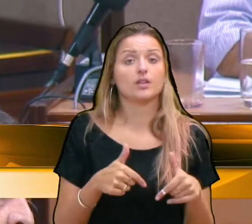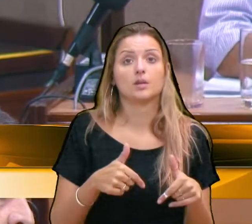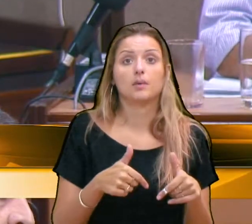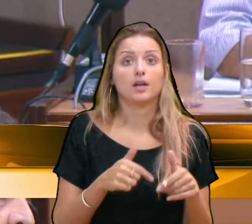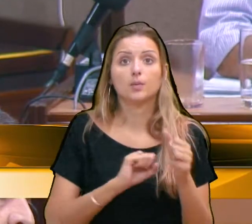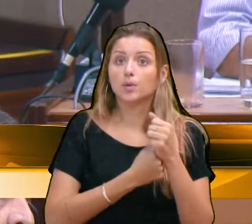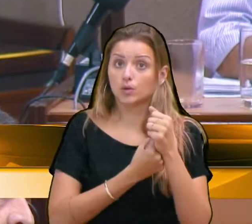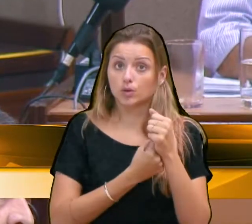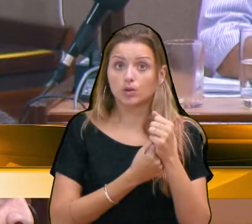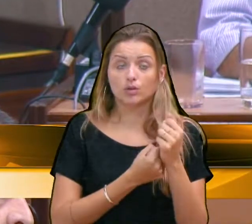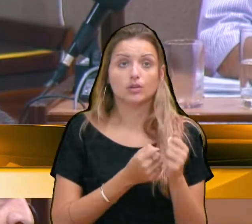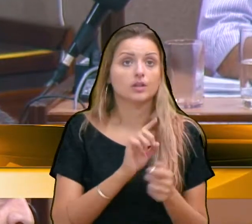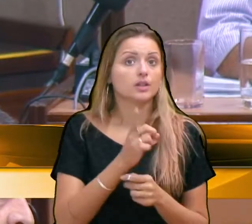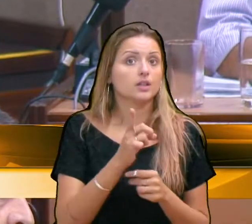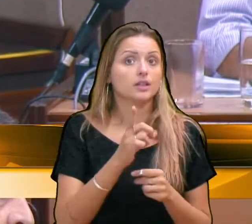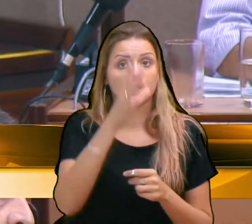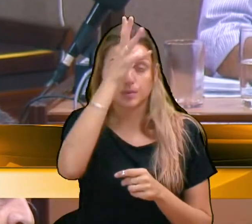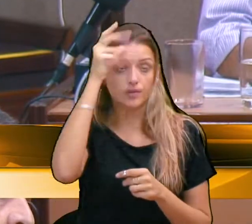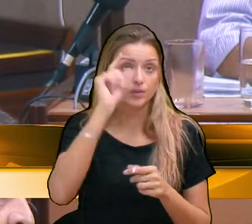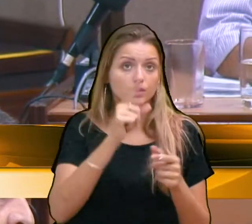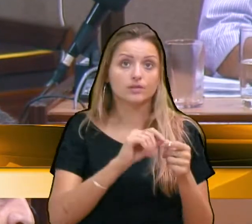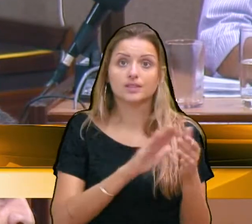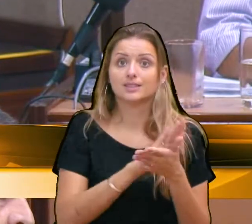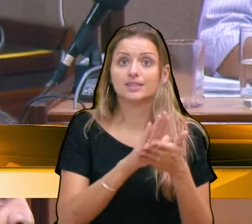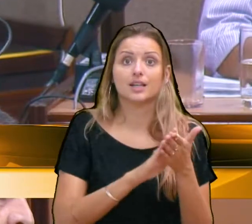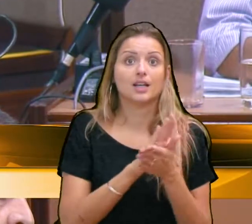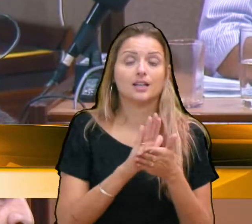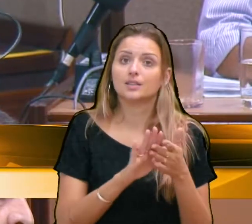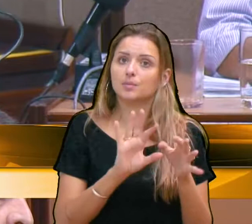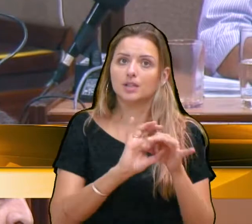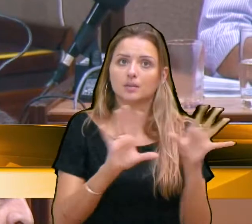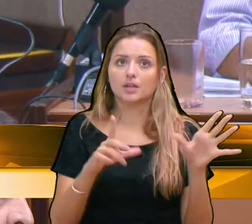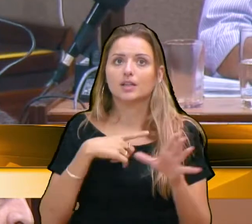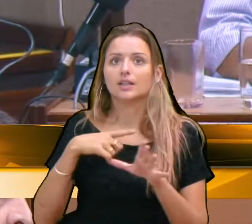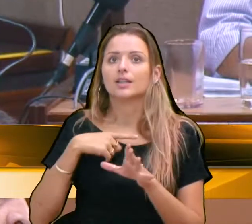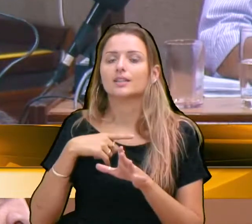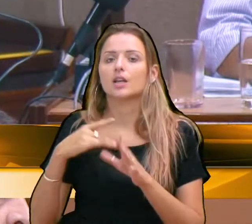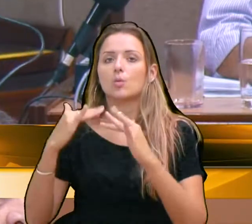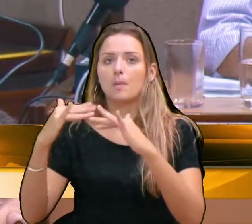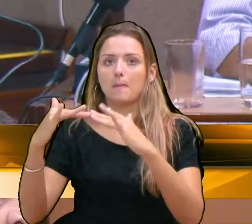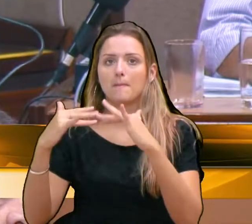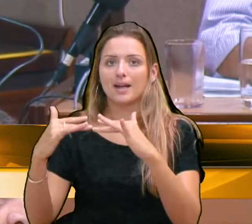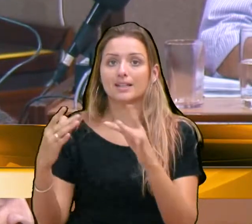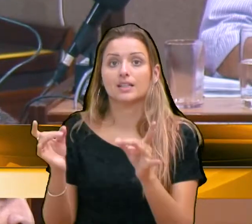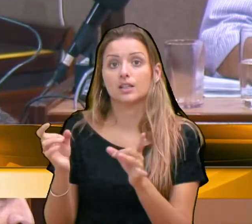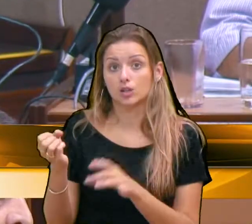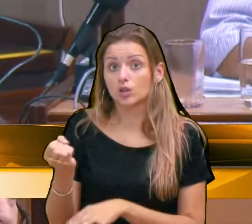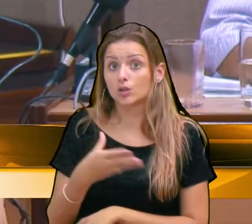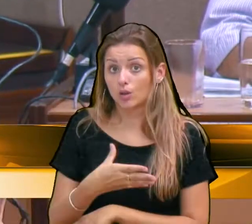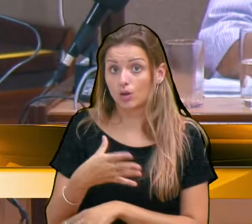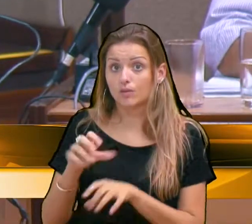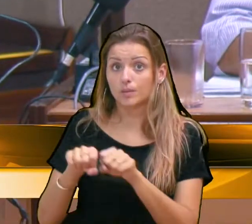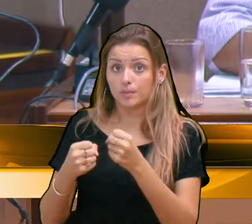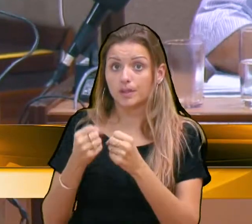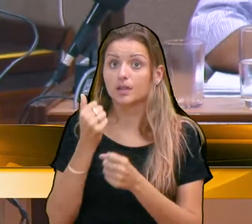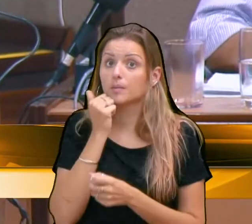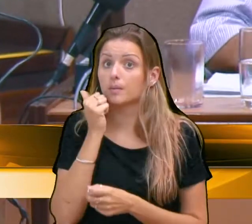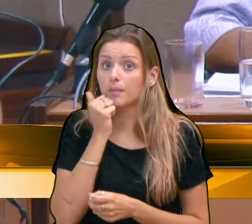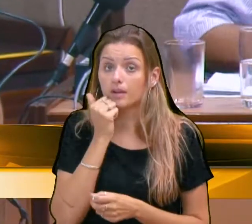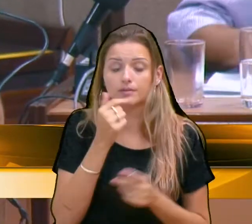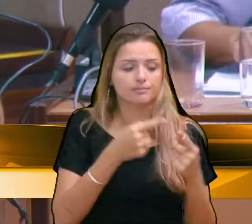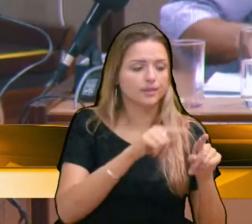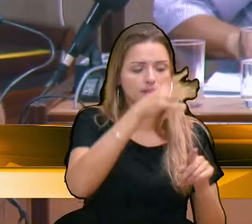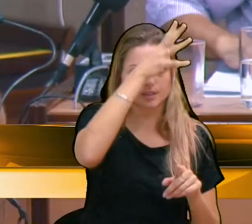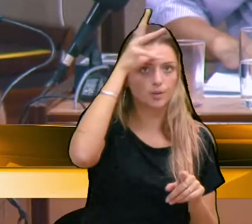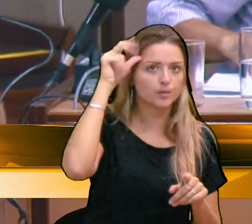E pior, quem tá nos acompanhando pela TV Câmara, nós temos um britador novo em Caxias do Sul. E a Prefeitura